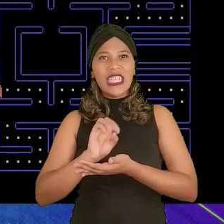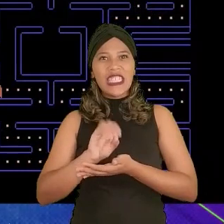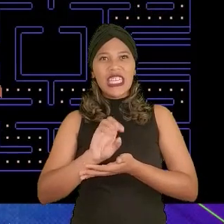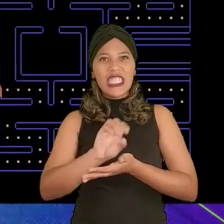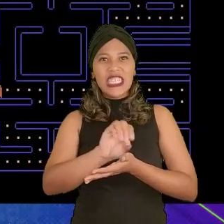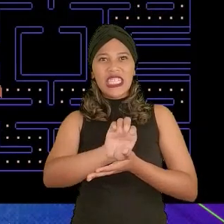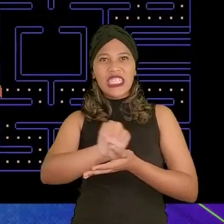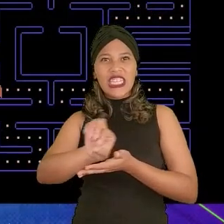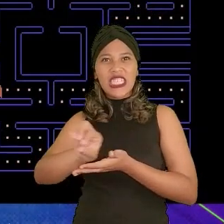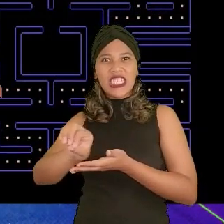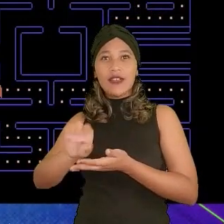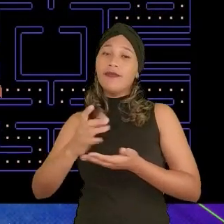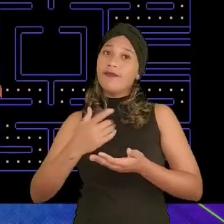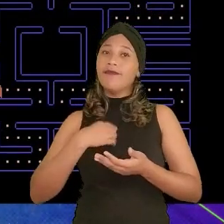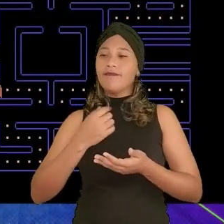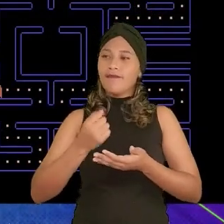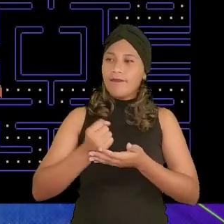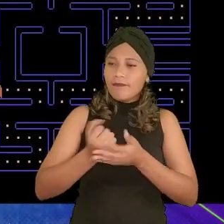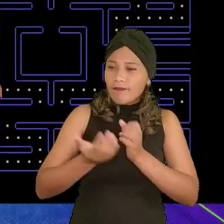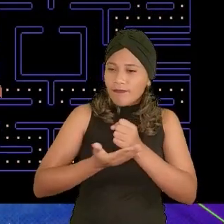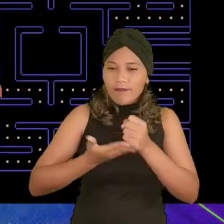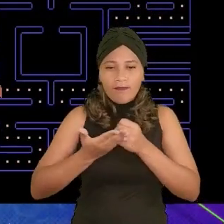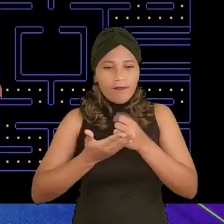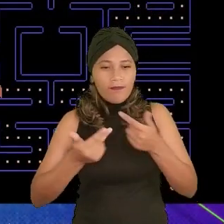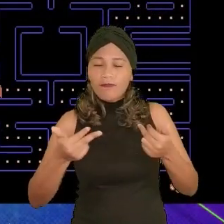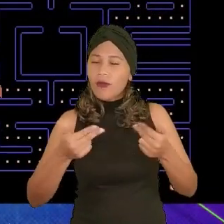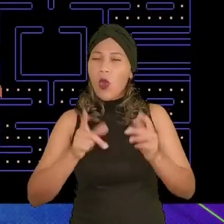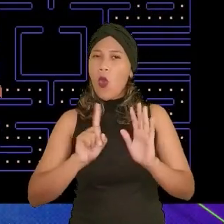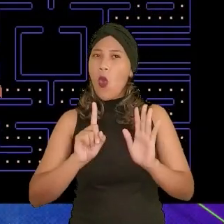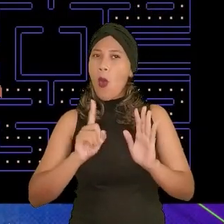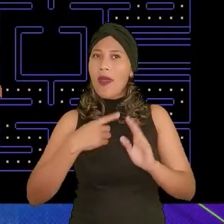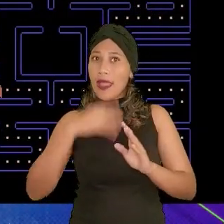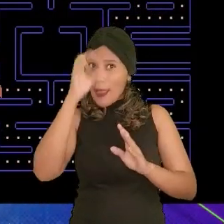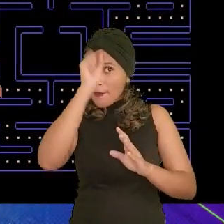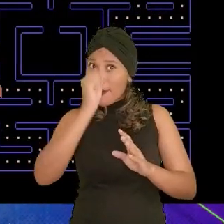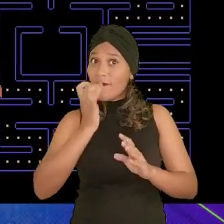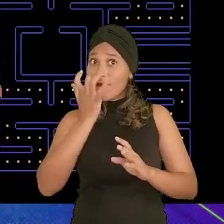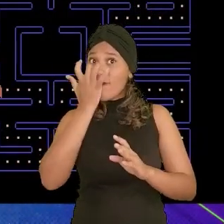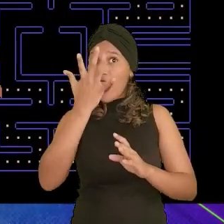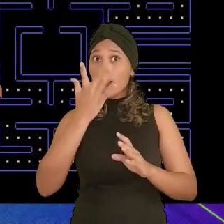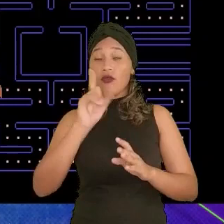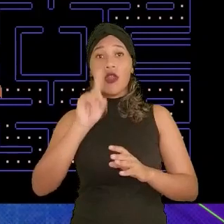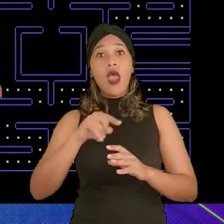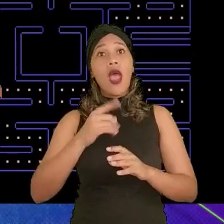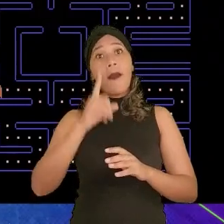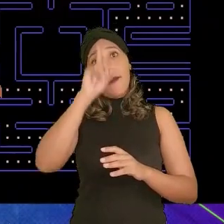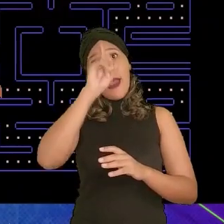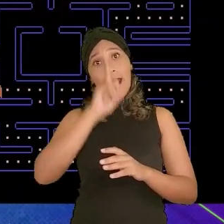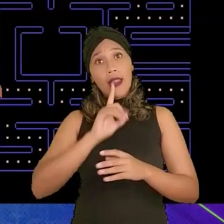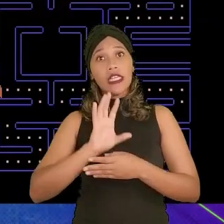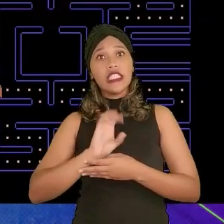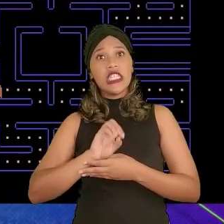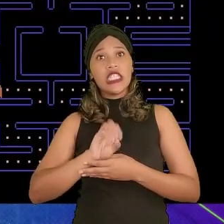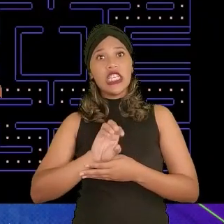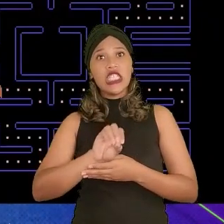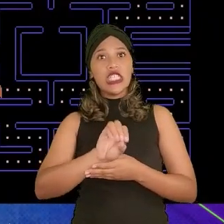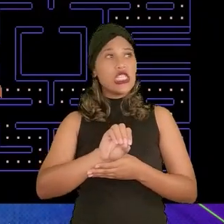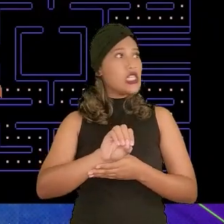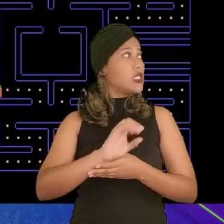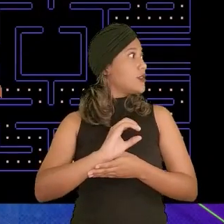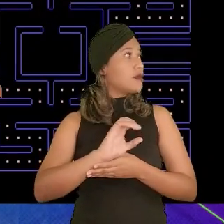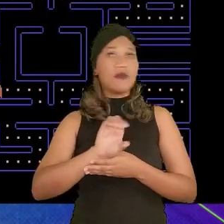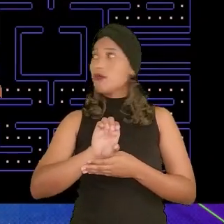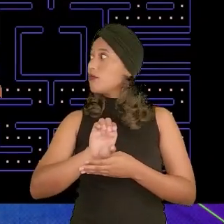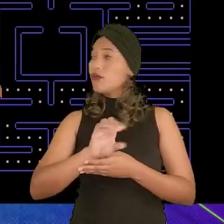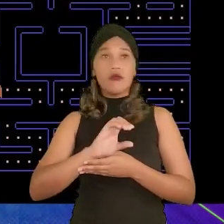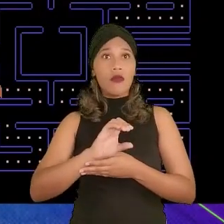mais elaborado, mas mesmo assim, continua sendo um jogo de fácil aprendizado. Você é uma bolinha amarela no meio de um labirinto, que